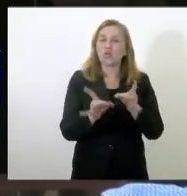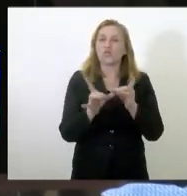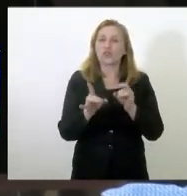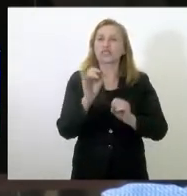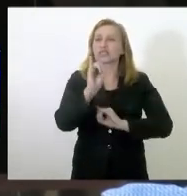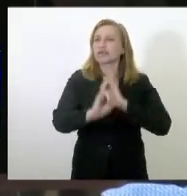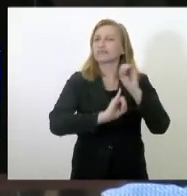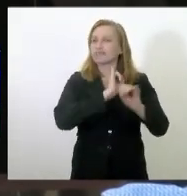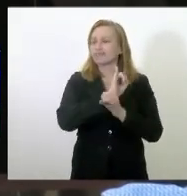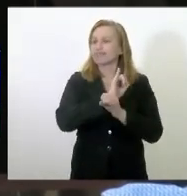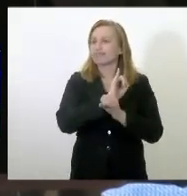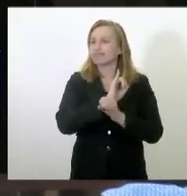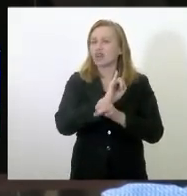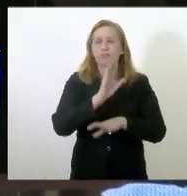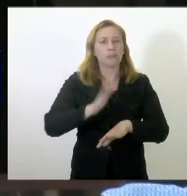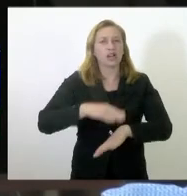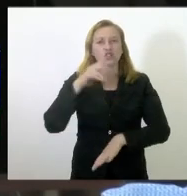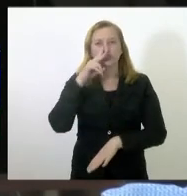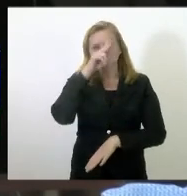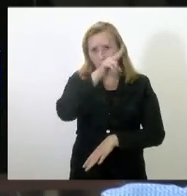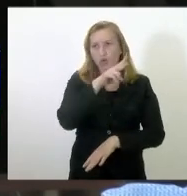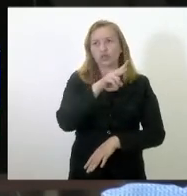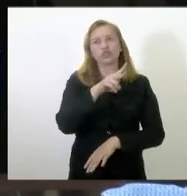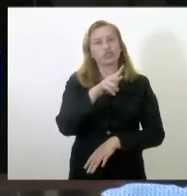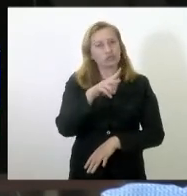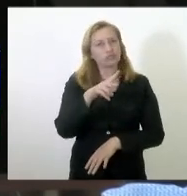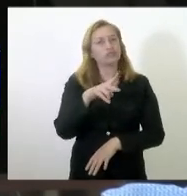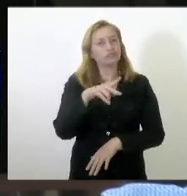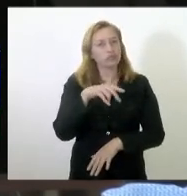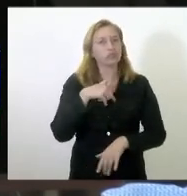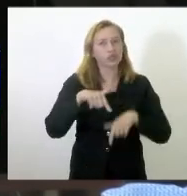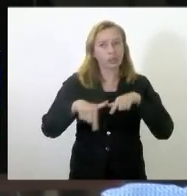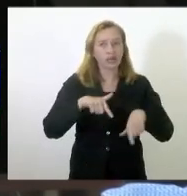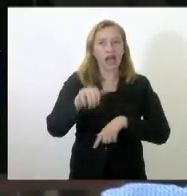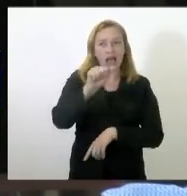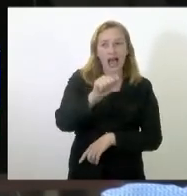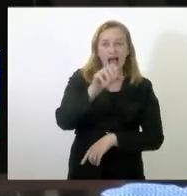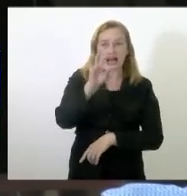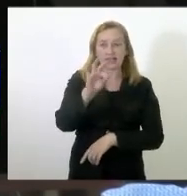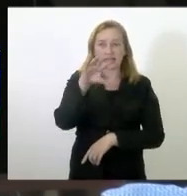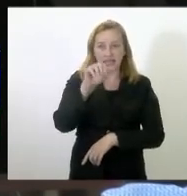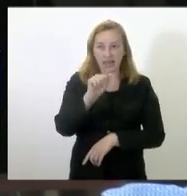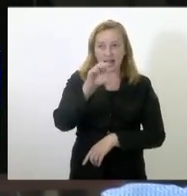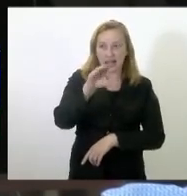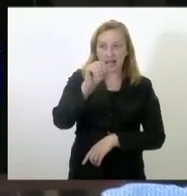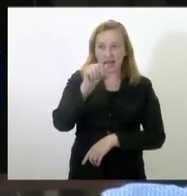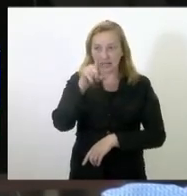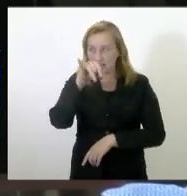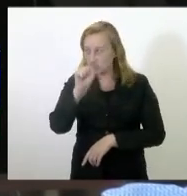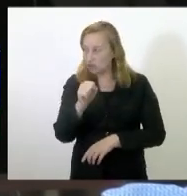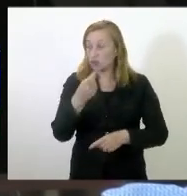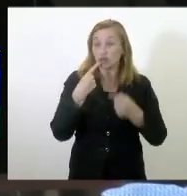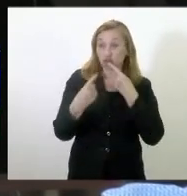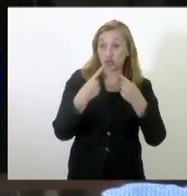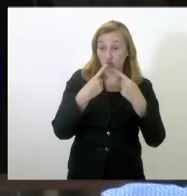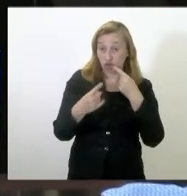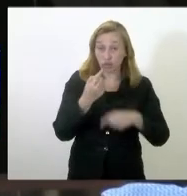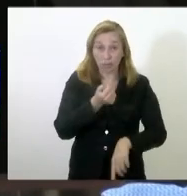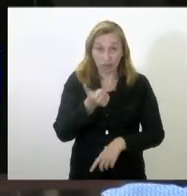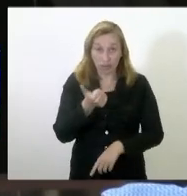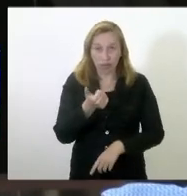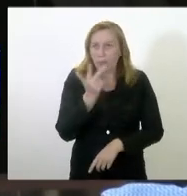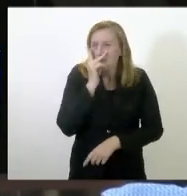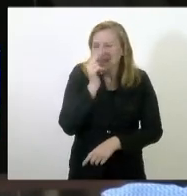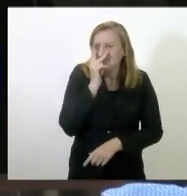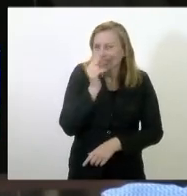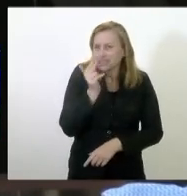internet, mais forte ainda é o papel do atacadista. Então, o que nós discutimos ainda há pouco, parece que